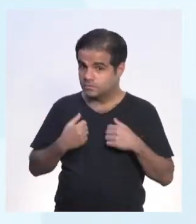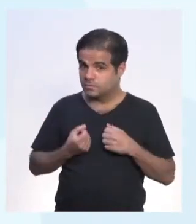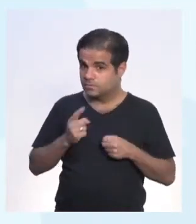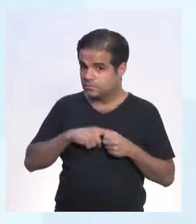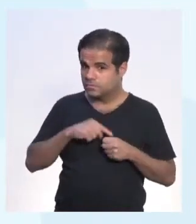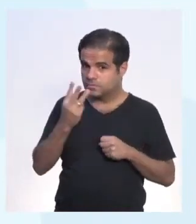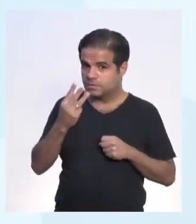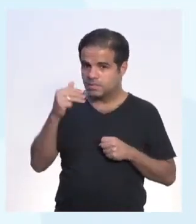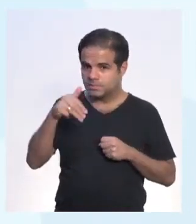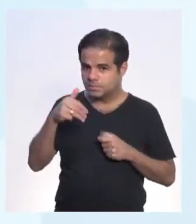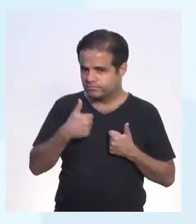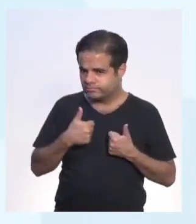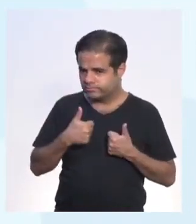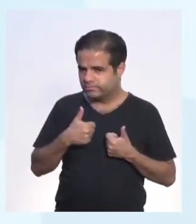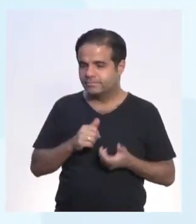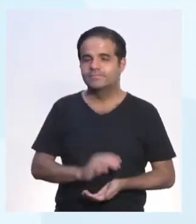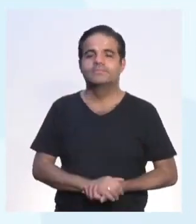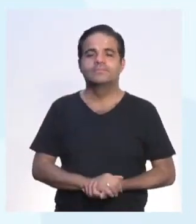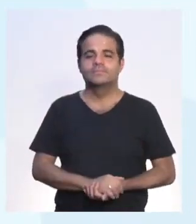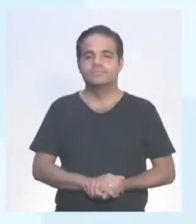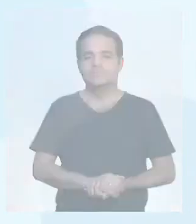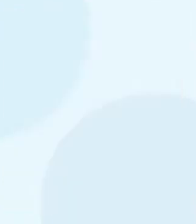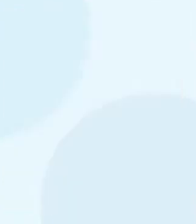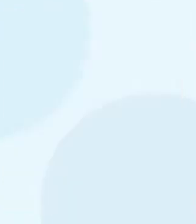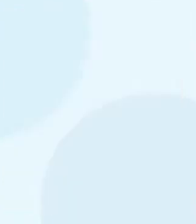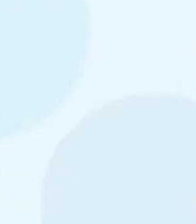3 minutos.